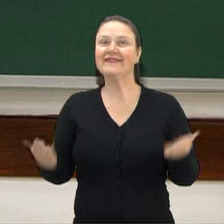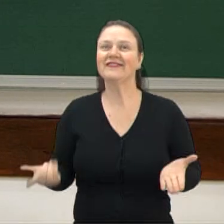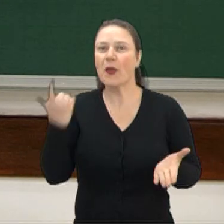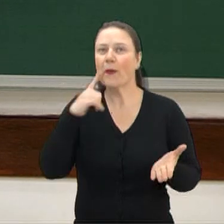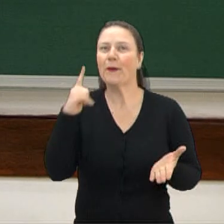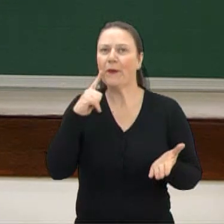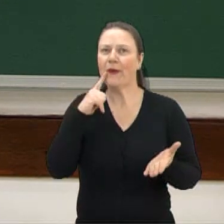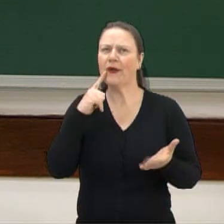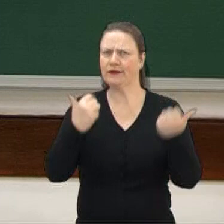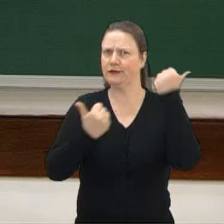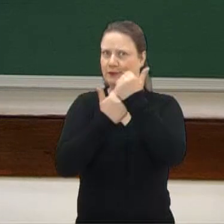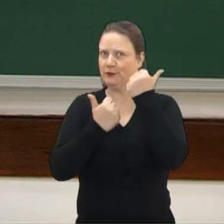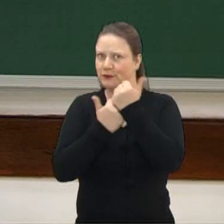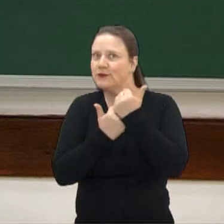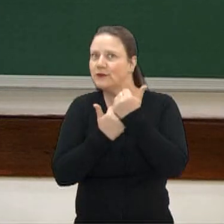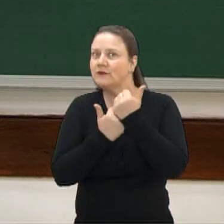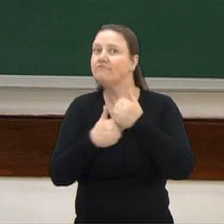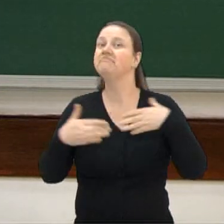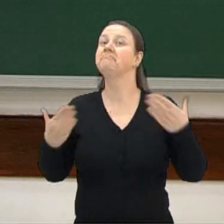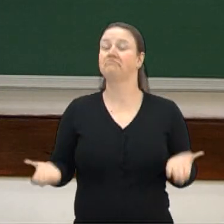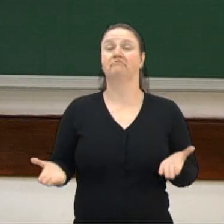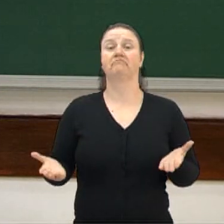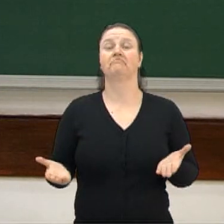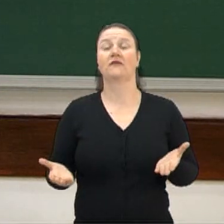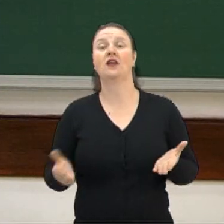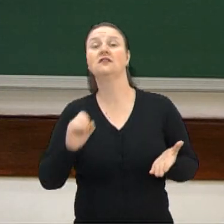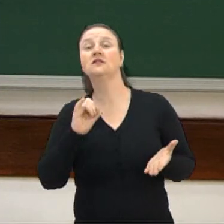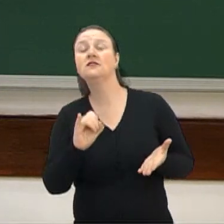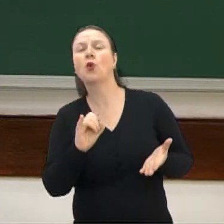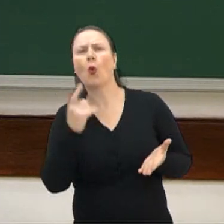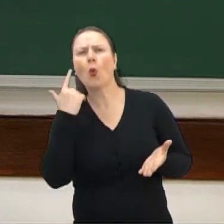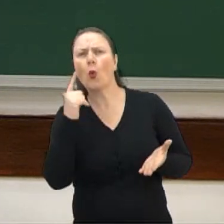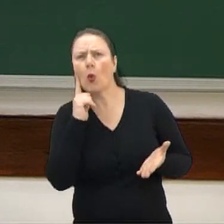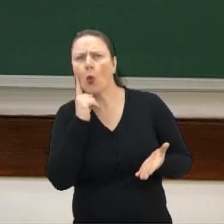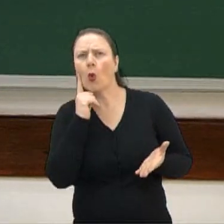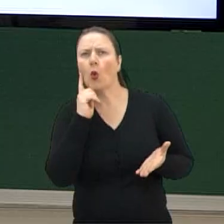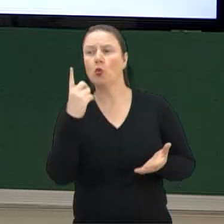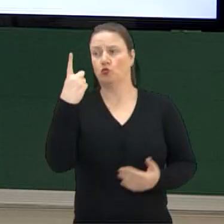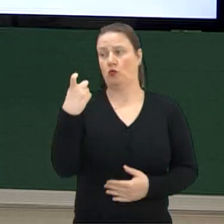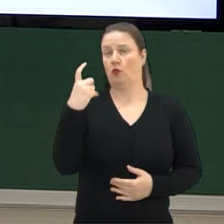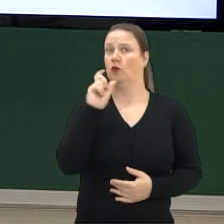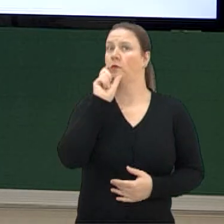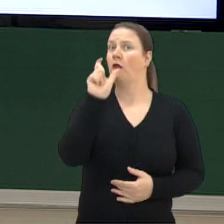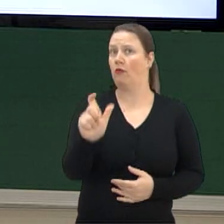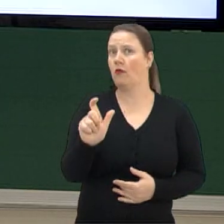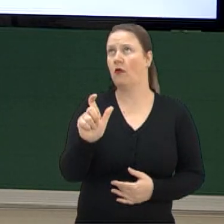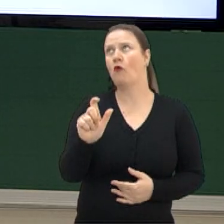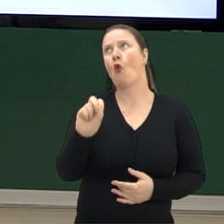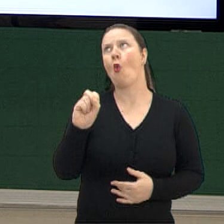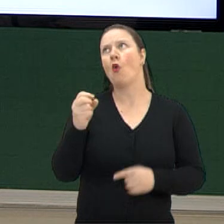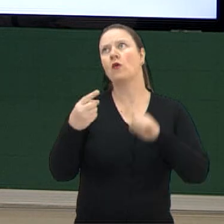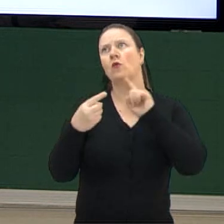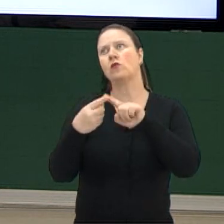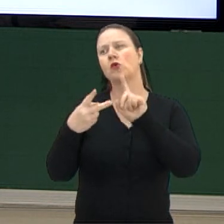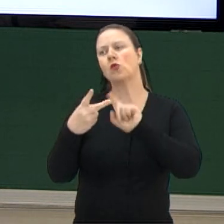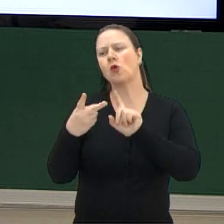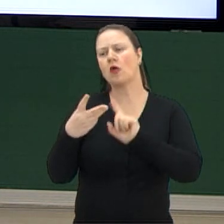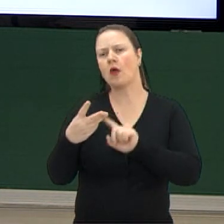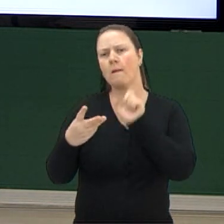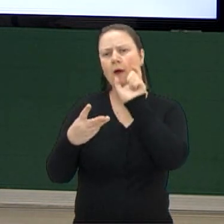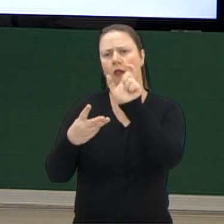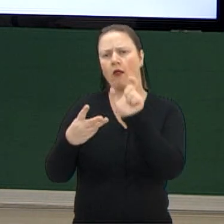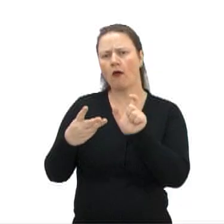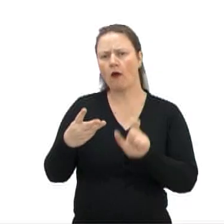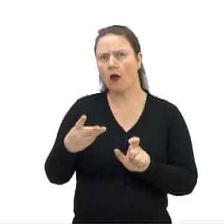Conseguiram fazer a substituição? Então, será que vocês conseguiram uma única palavra ou será que você pensou em mais de uma palavra?